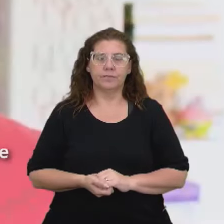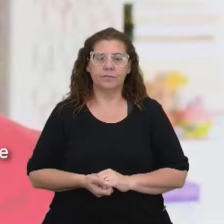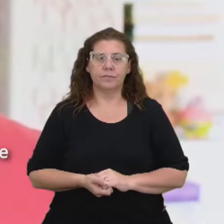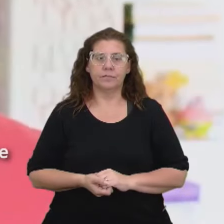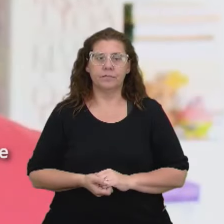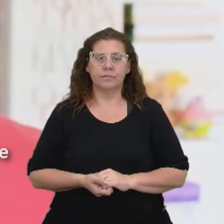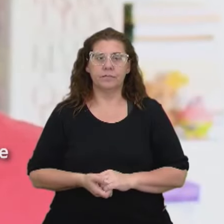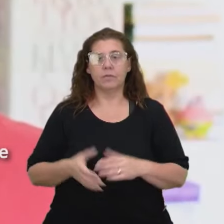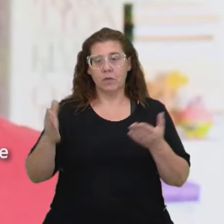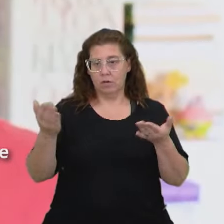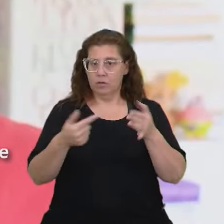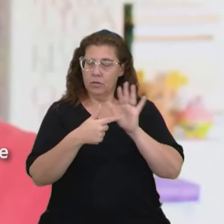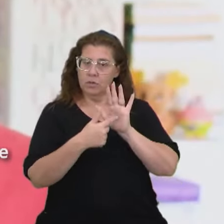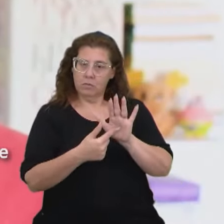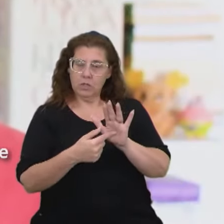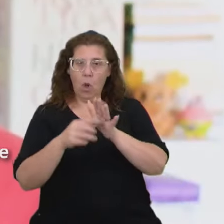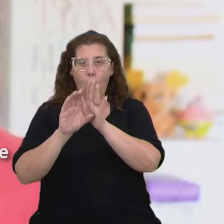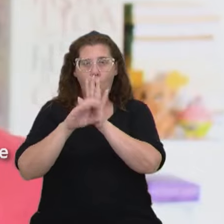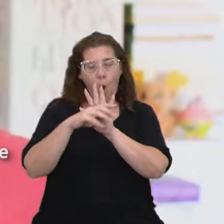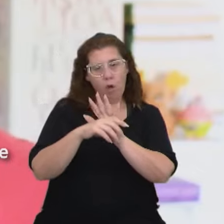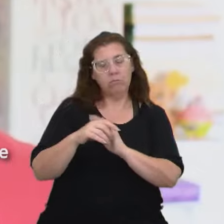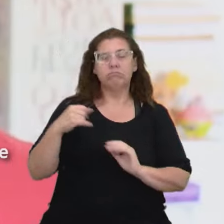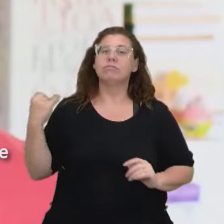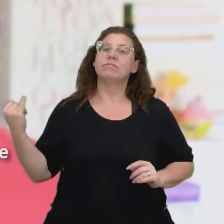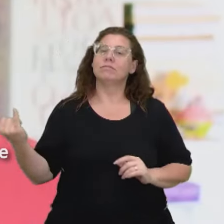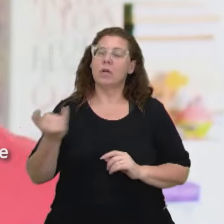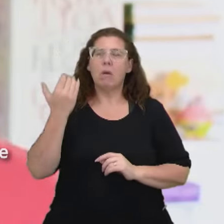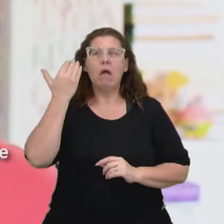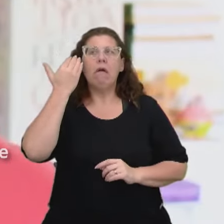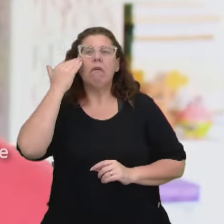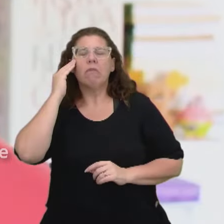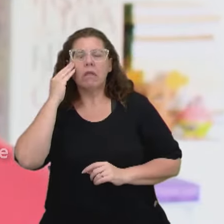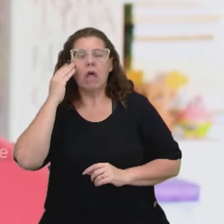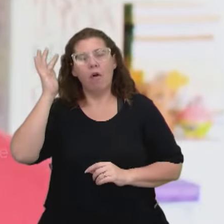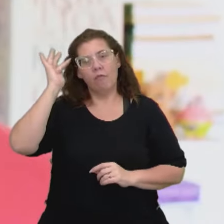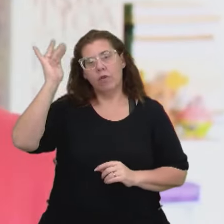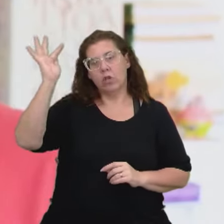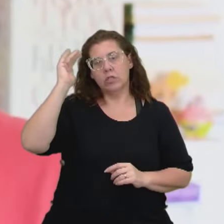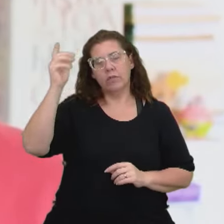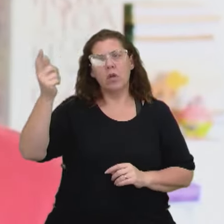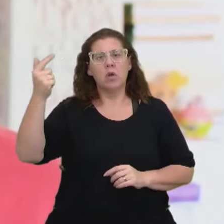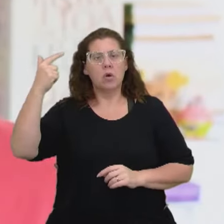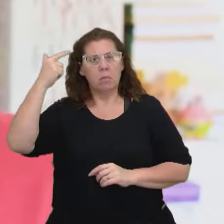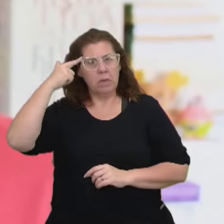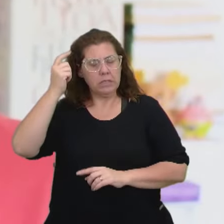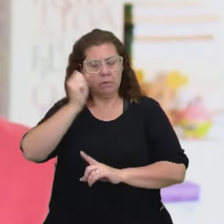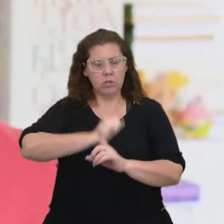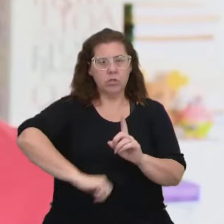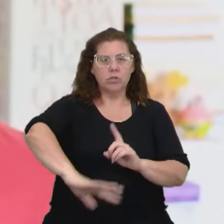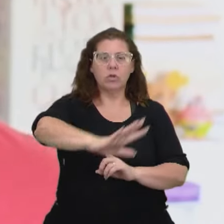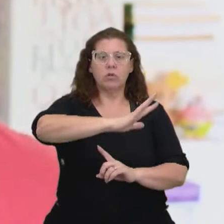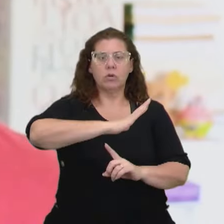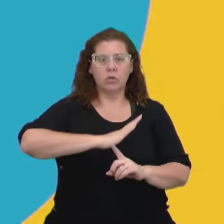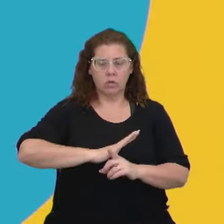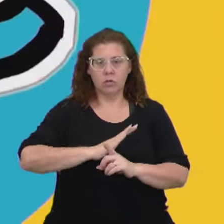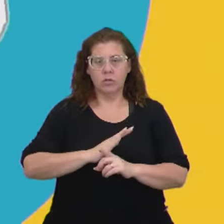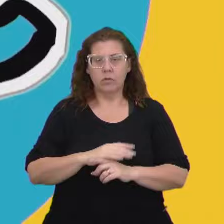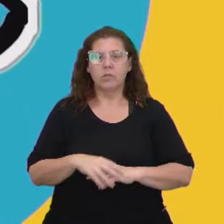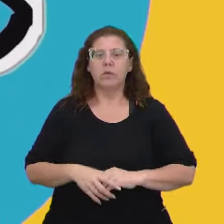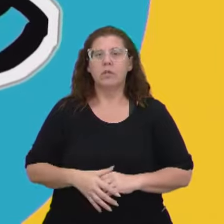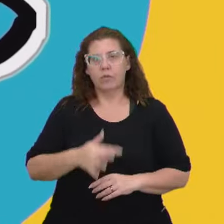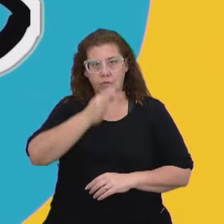Hoje eu trago para vocês um conceito fundamental para entender a filosofia e o pensamento sociológico de Michel Foucault.